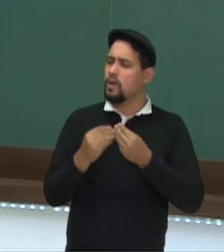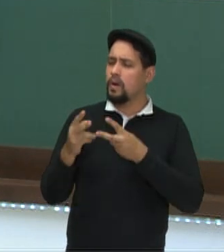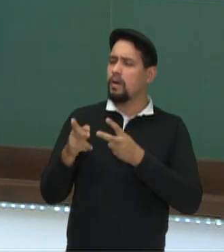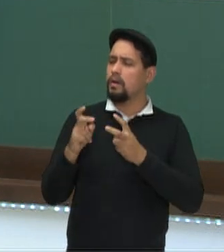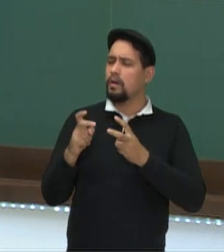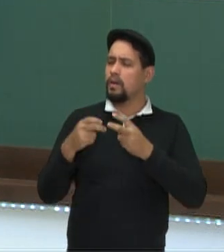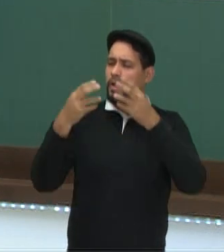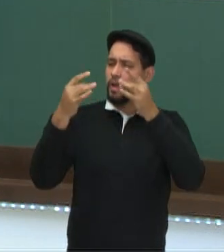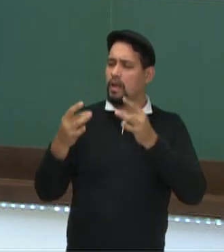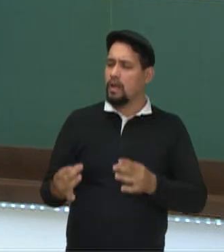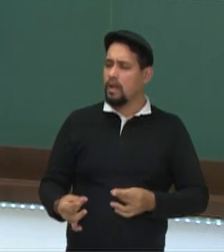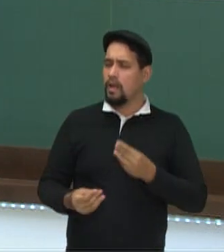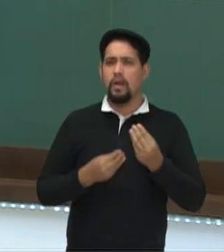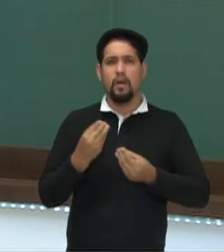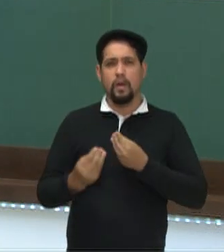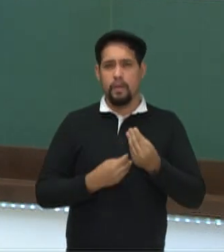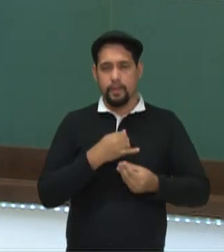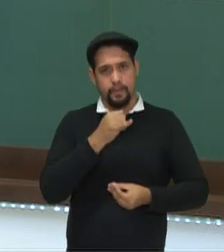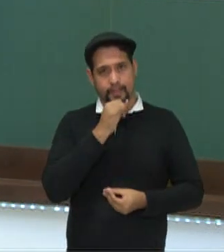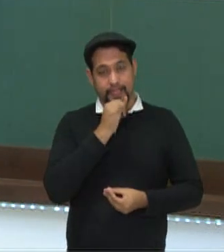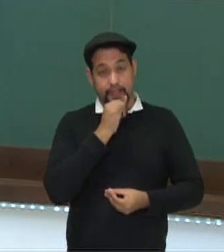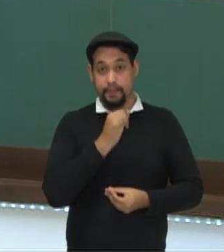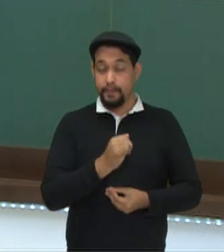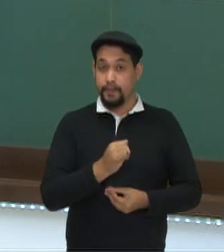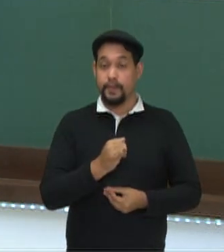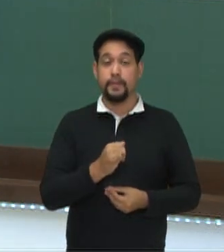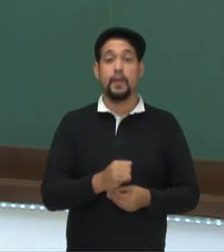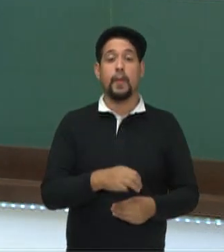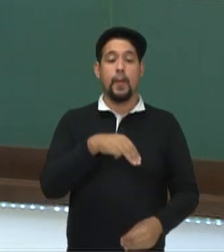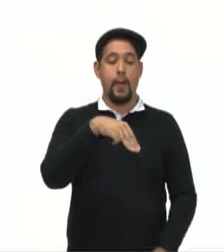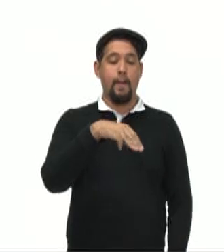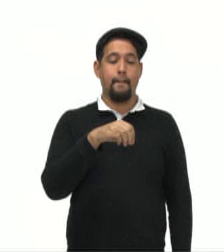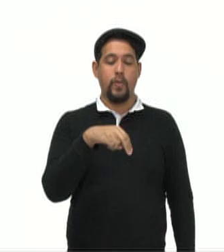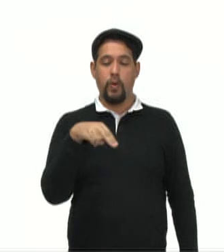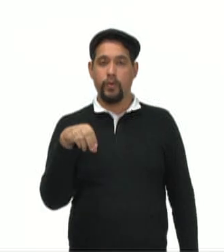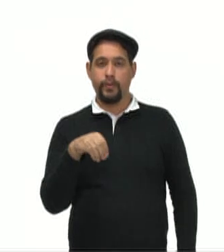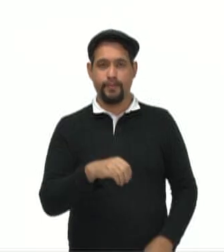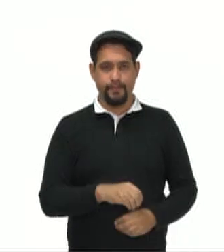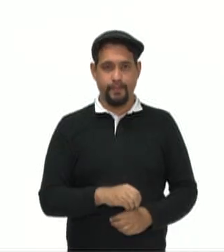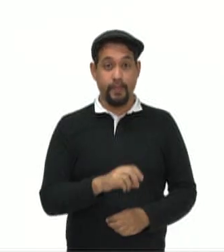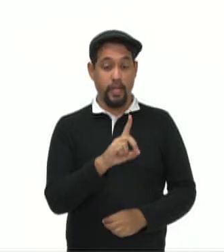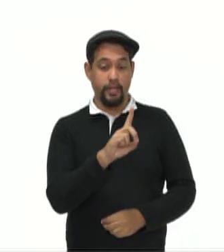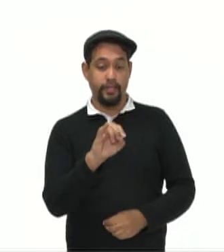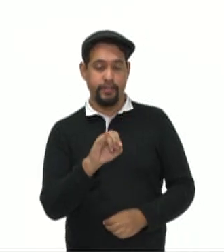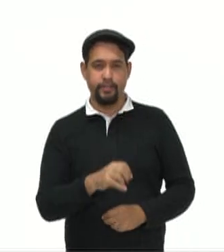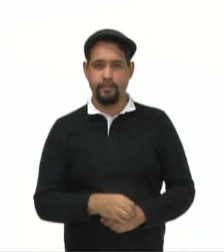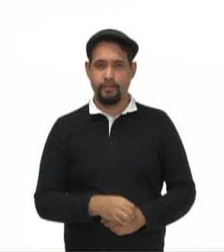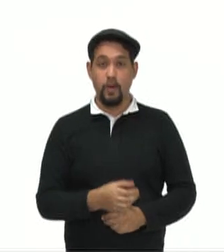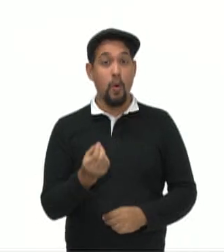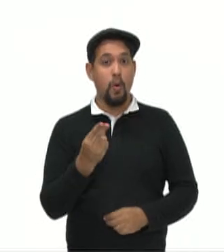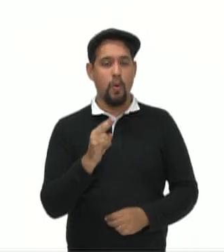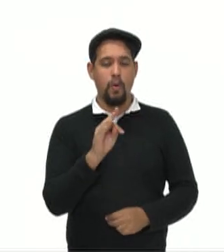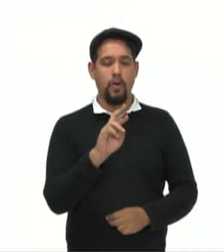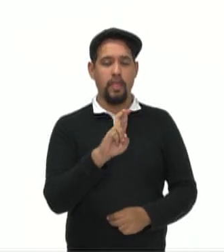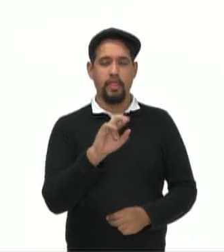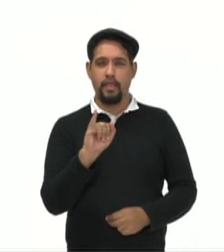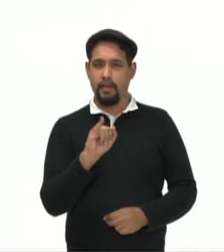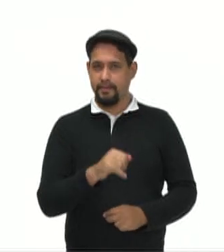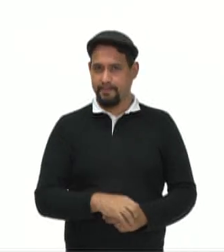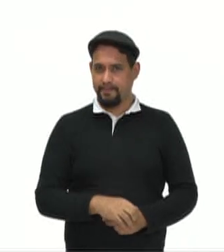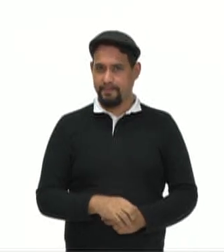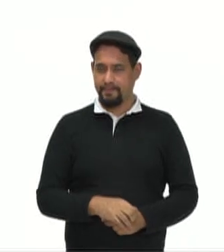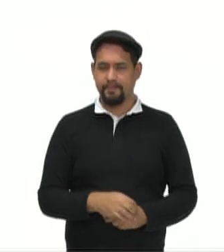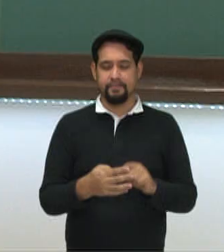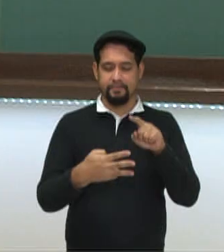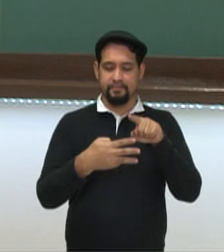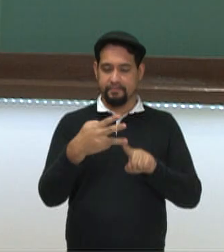classificar? Nós podemos classificar entre mono, di ou tri, um monoálcool, diálcool ou